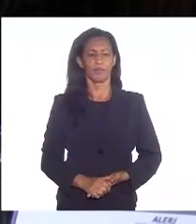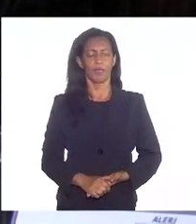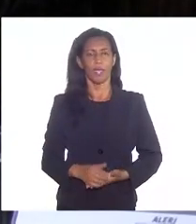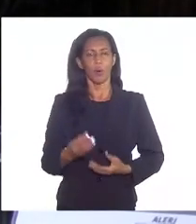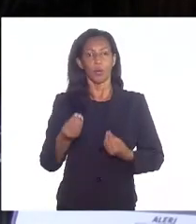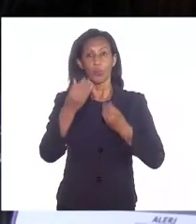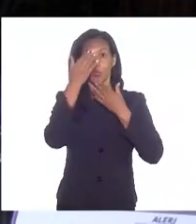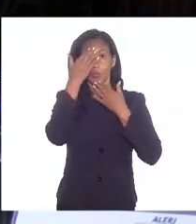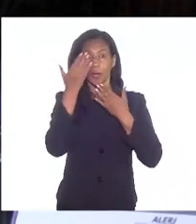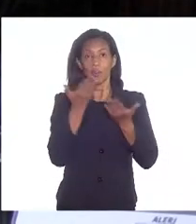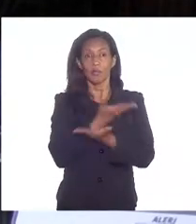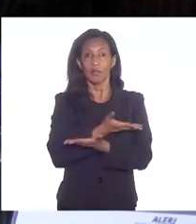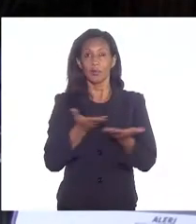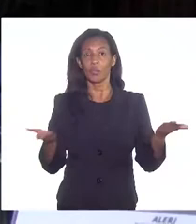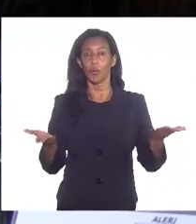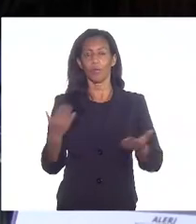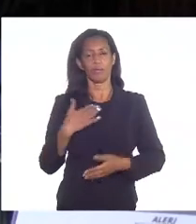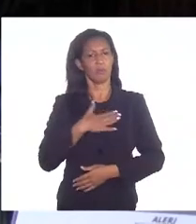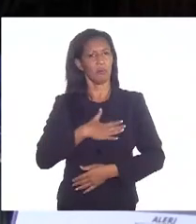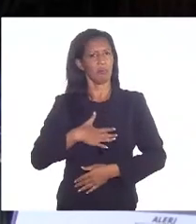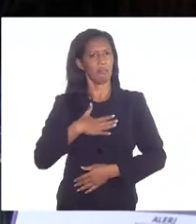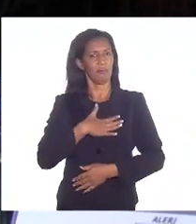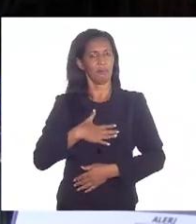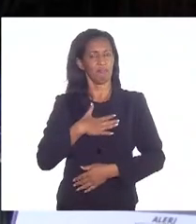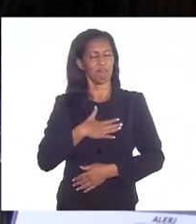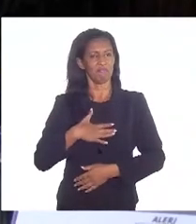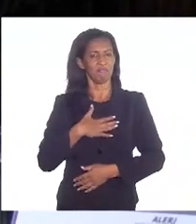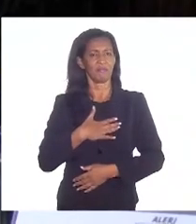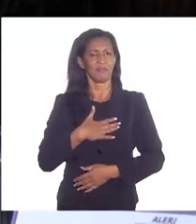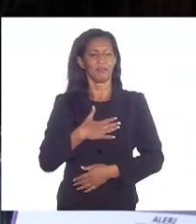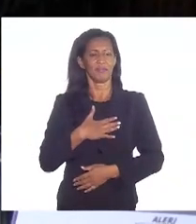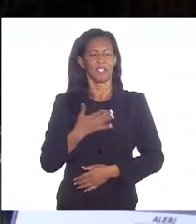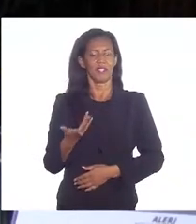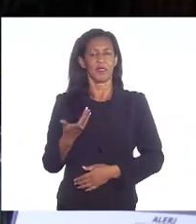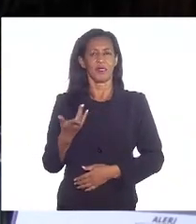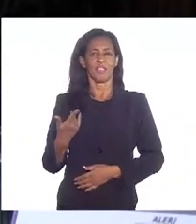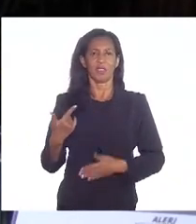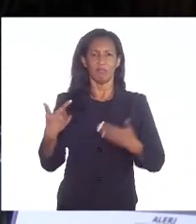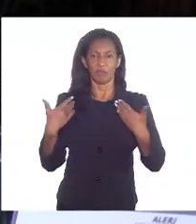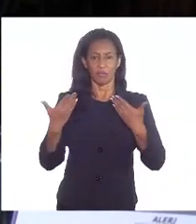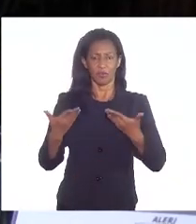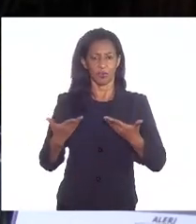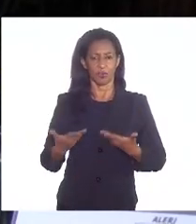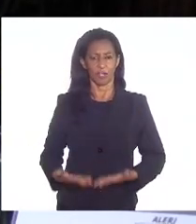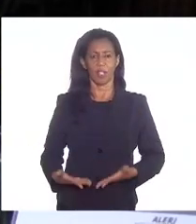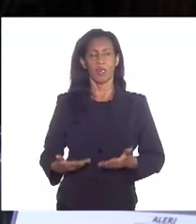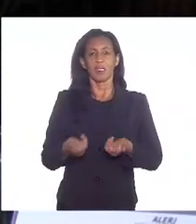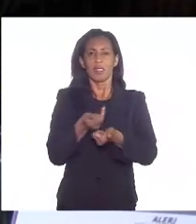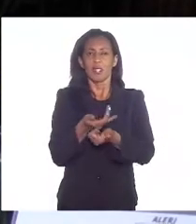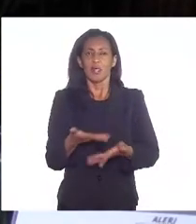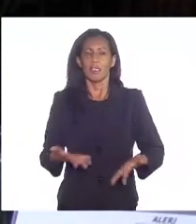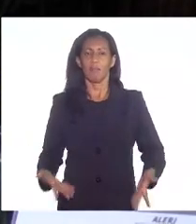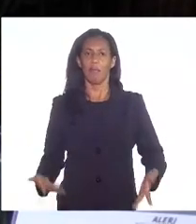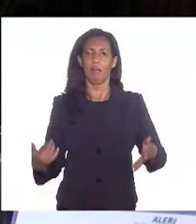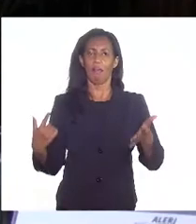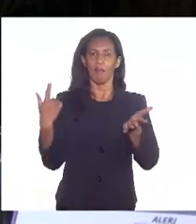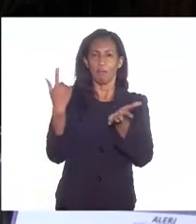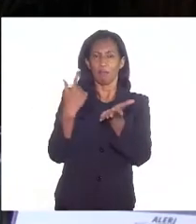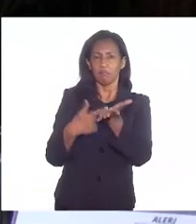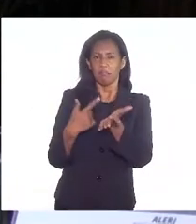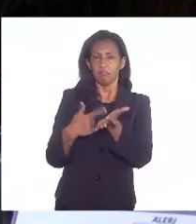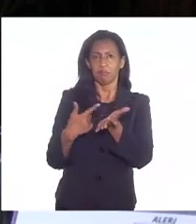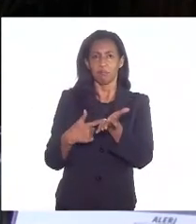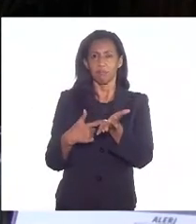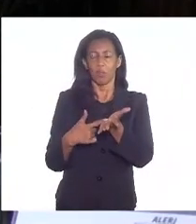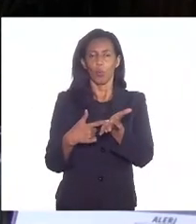Muito obrigado a todos. É um prazer imenso poder fazer celebrar esse acordo aqui